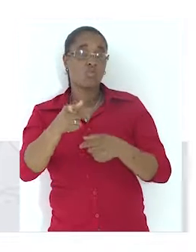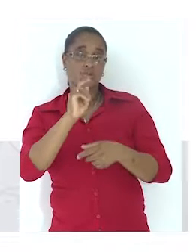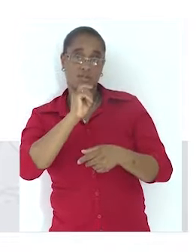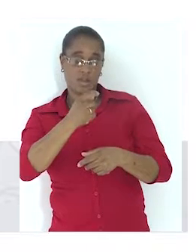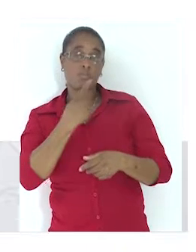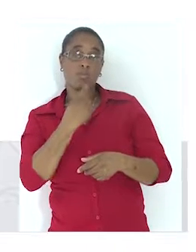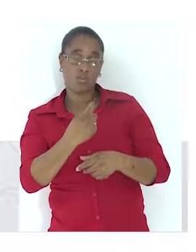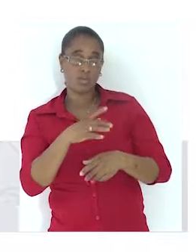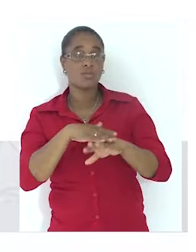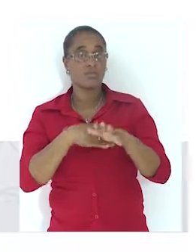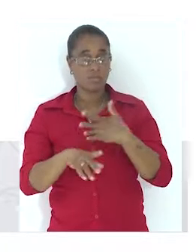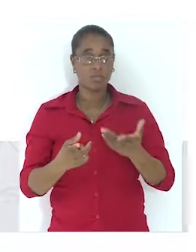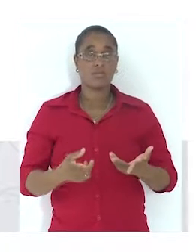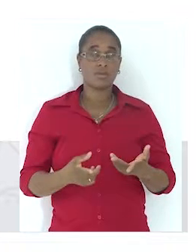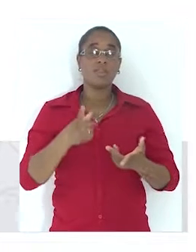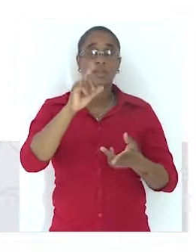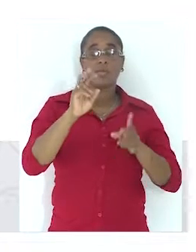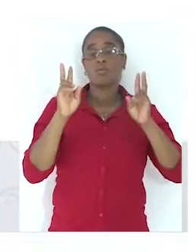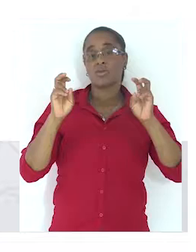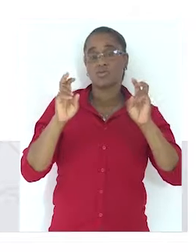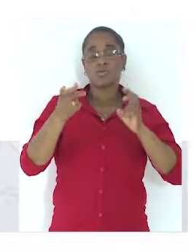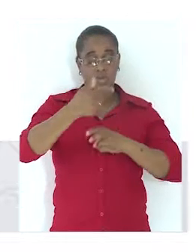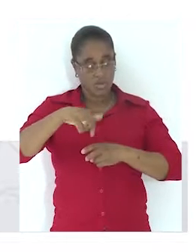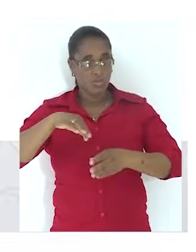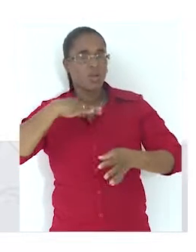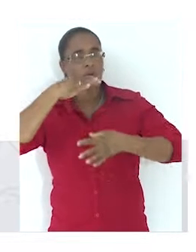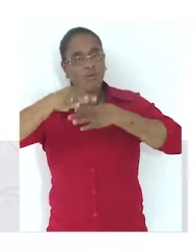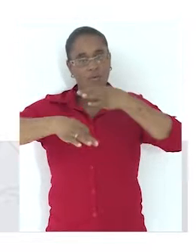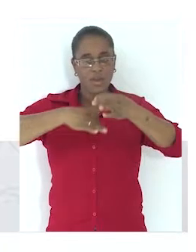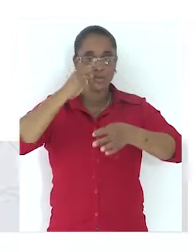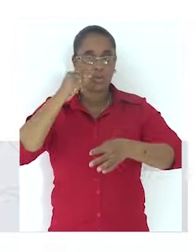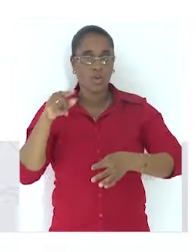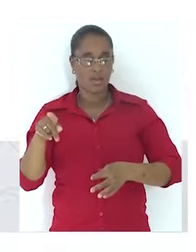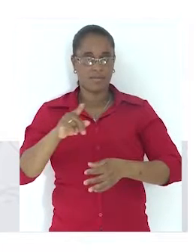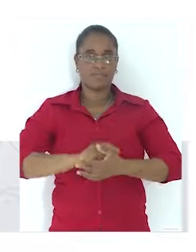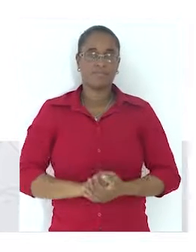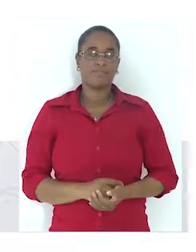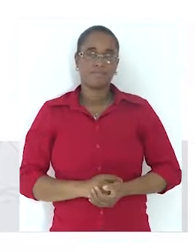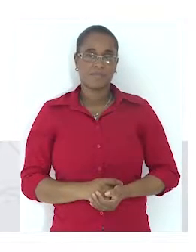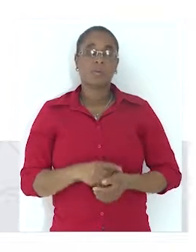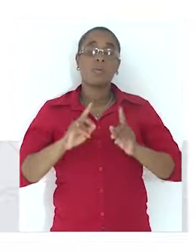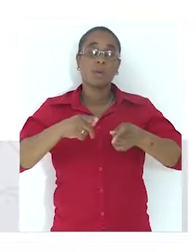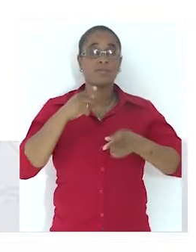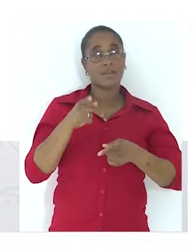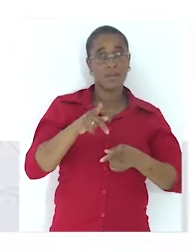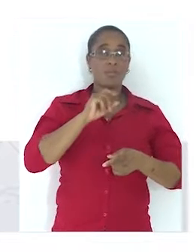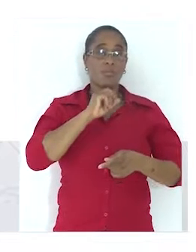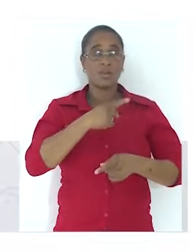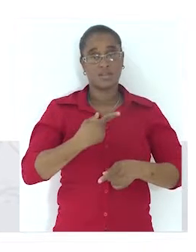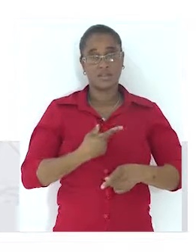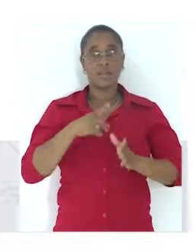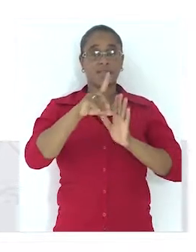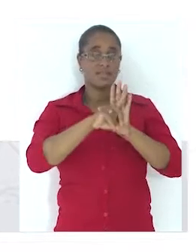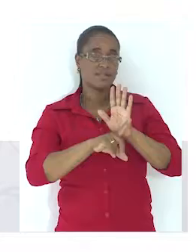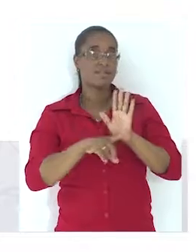o assunto que nós vamos conversar com ele. E, a partir daí, podem ser